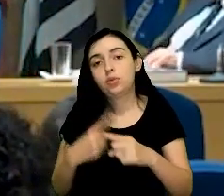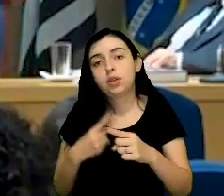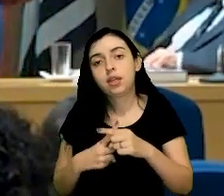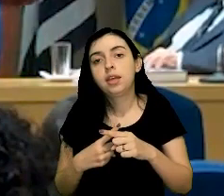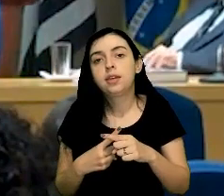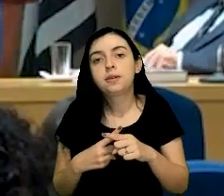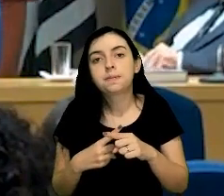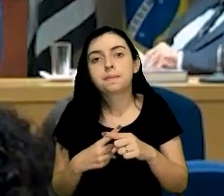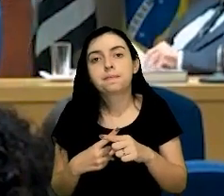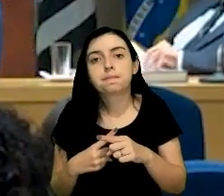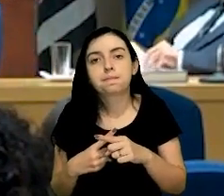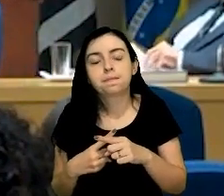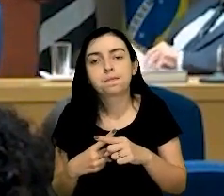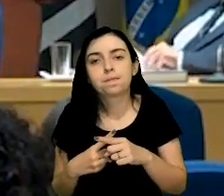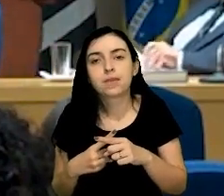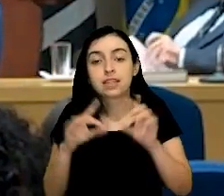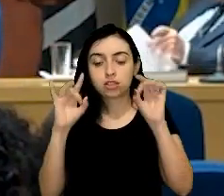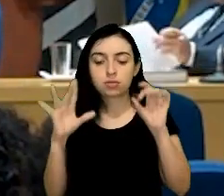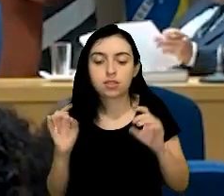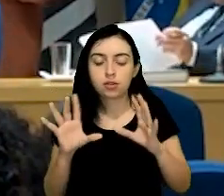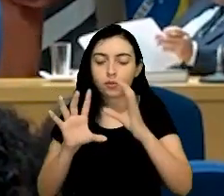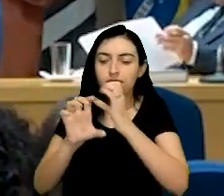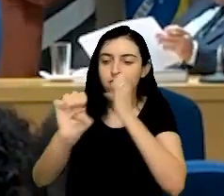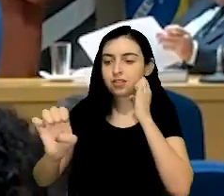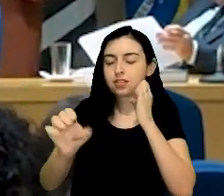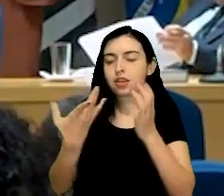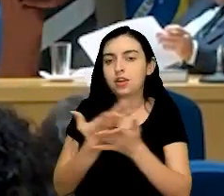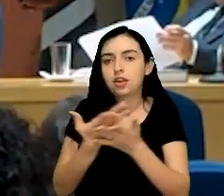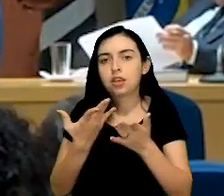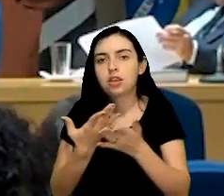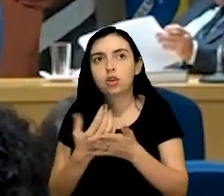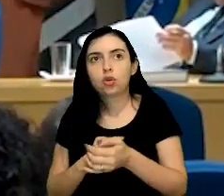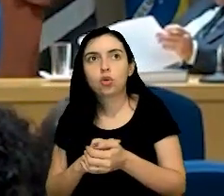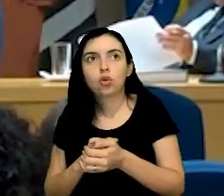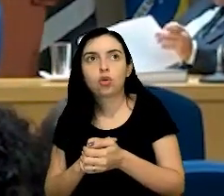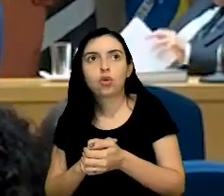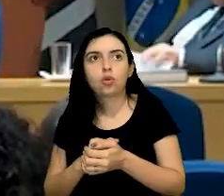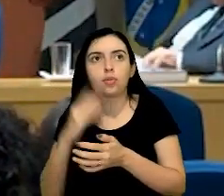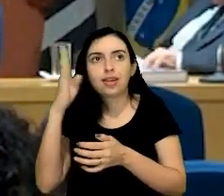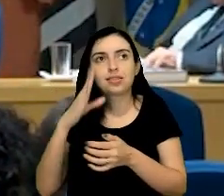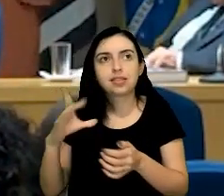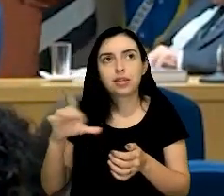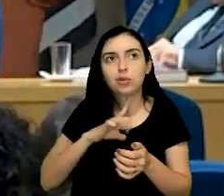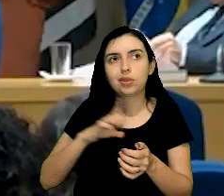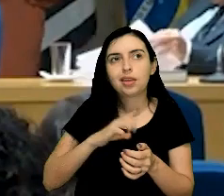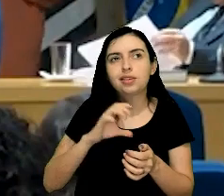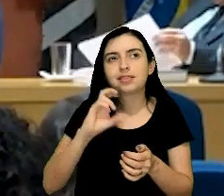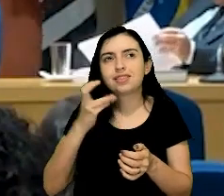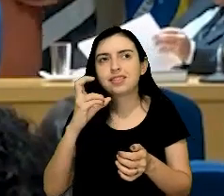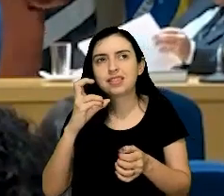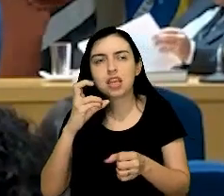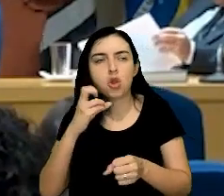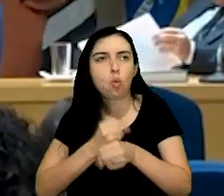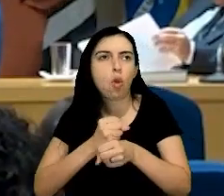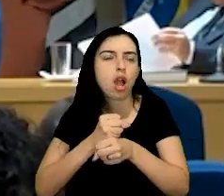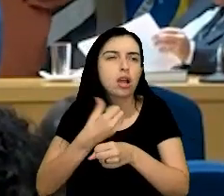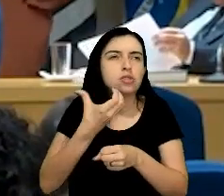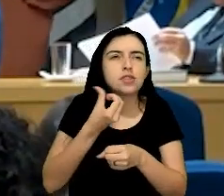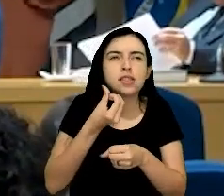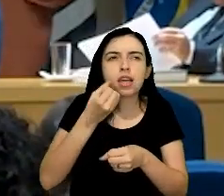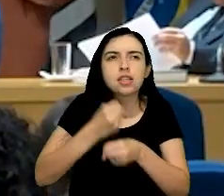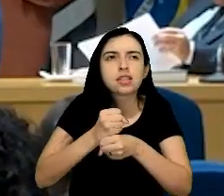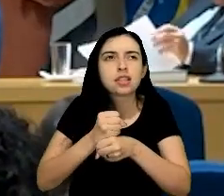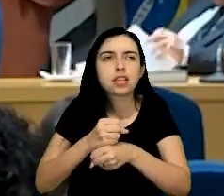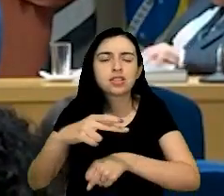especialmente no caso das engenharias, que o Brasil tem 5 anos, 6 anos, em outros países de 4 anos, então falta disciplina, né, para